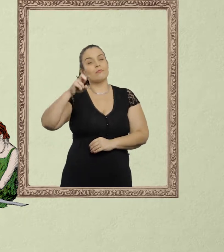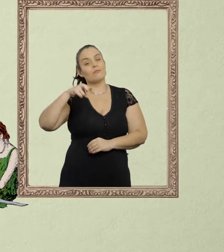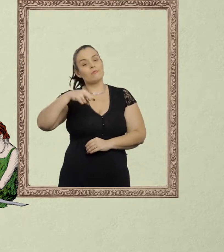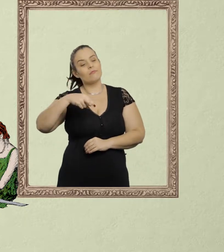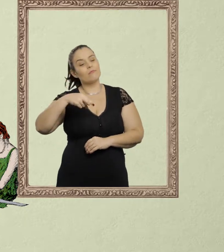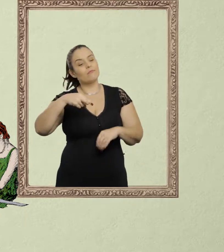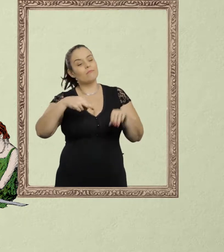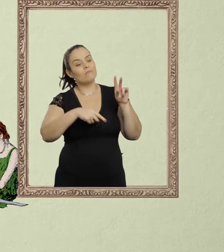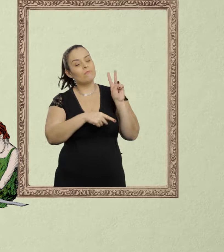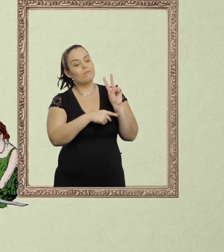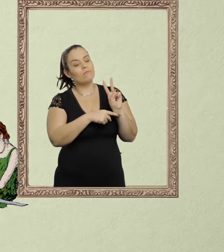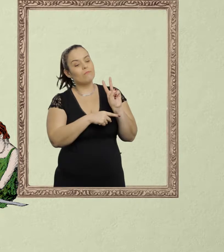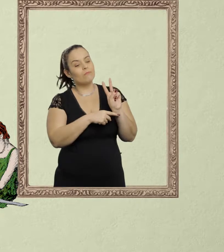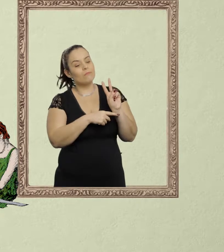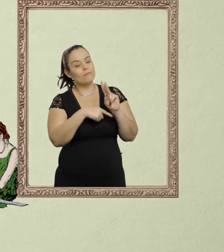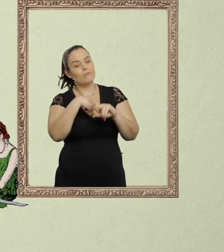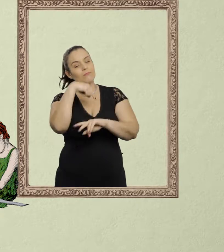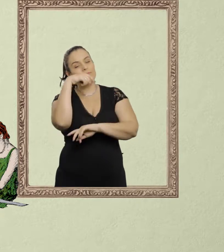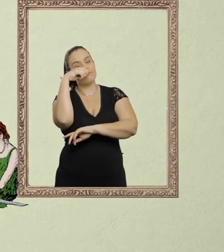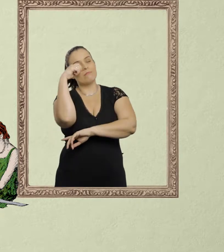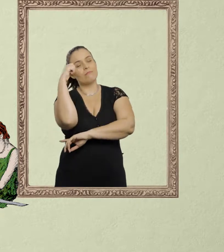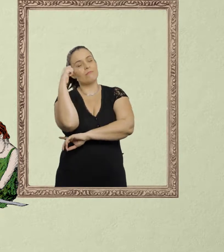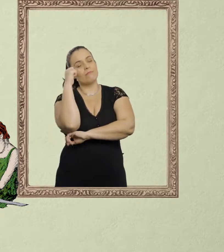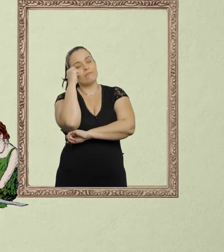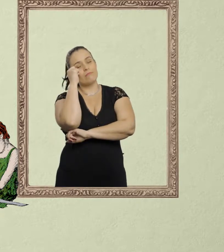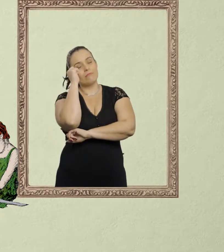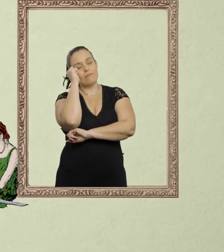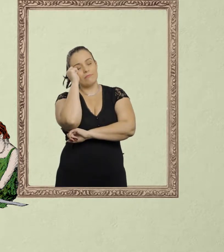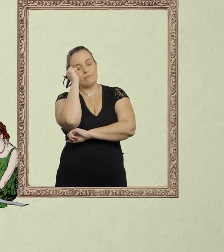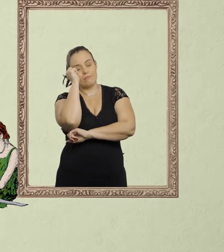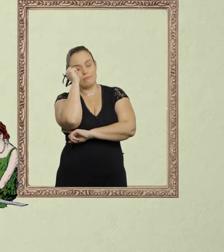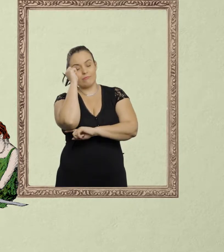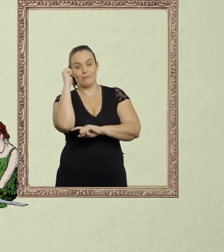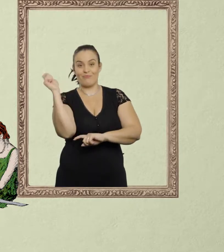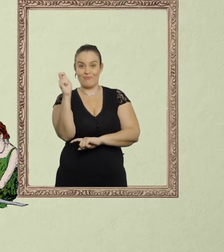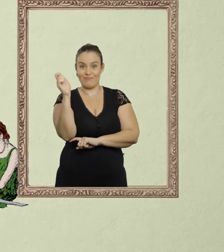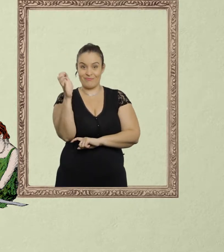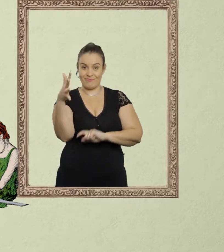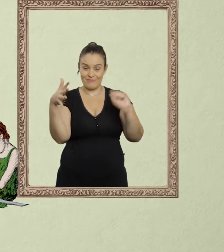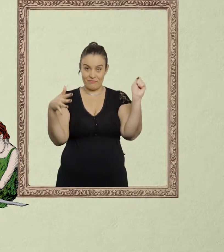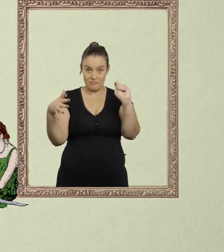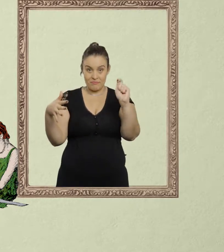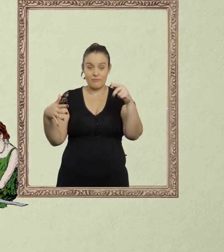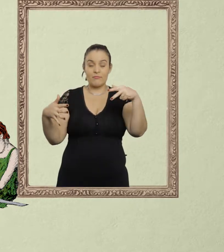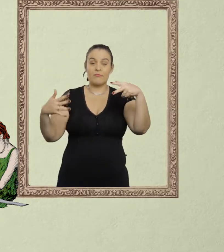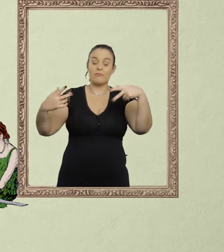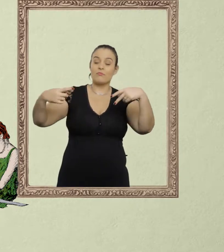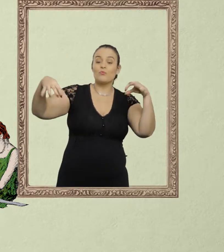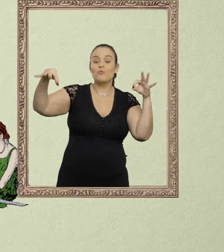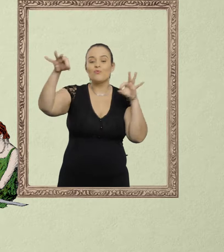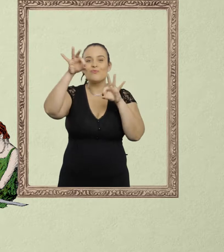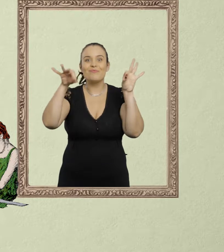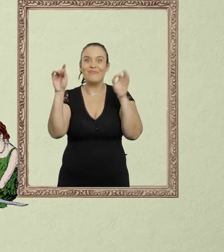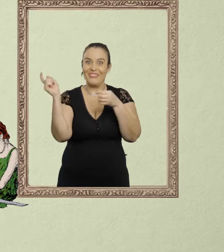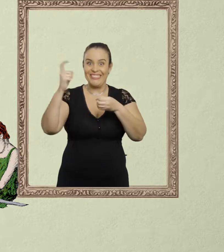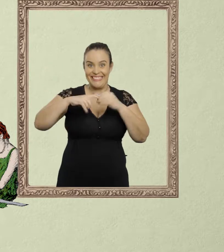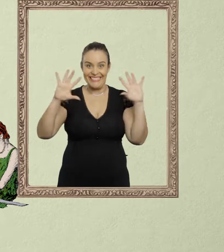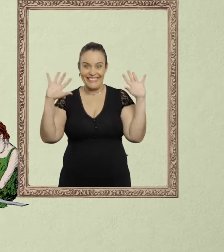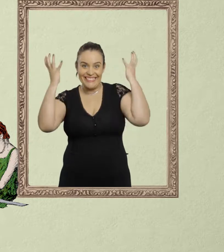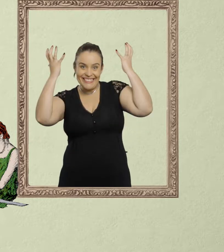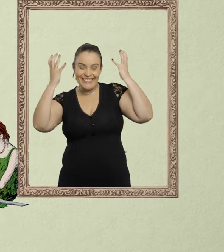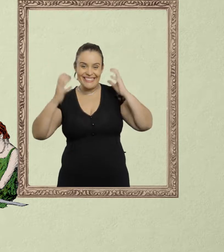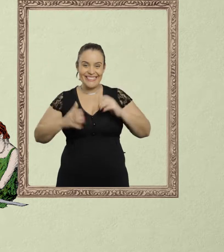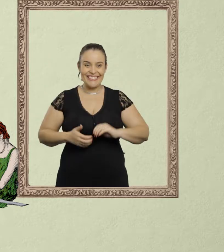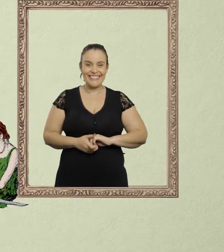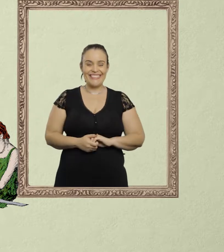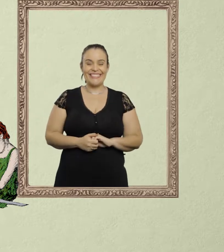fora, tomando conta. Ele também adormeceu. Algumas fadas voaram por lá. Estavam voltando de